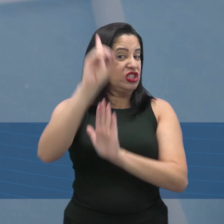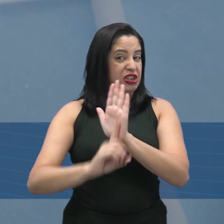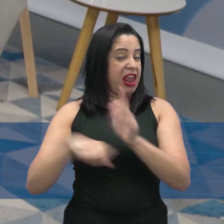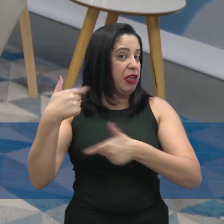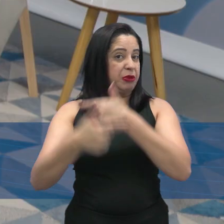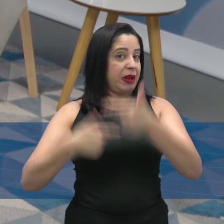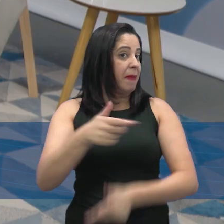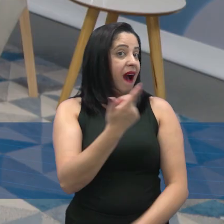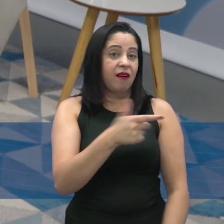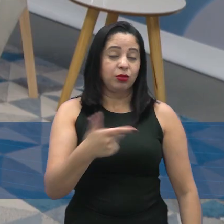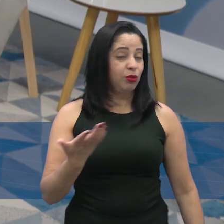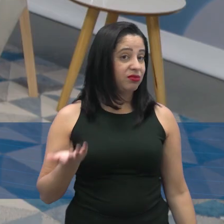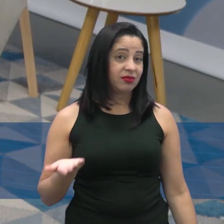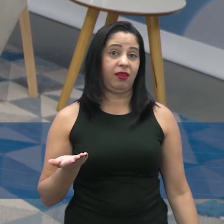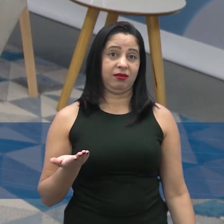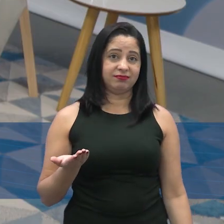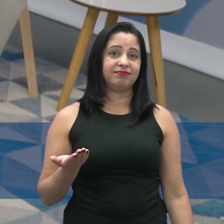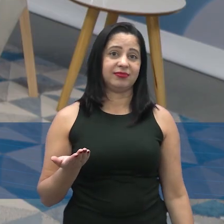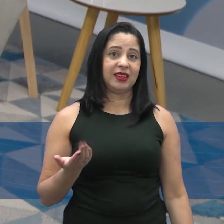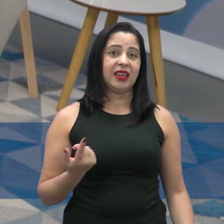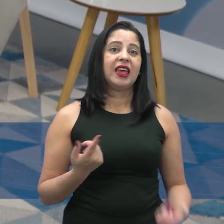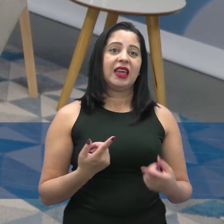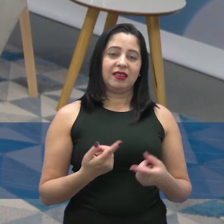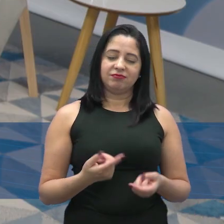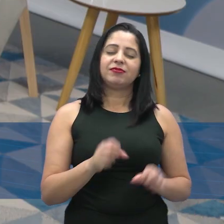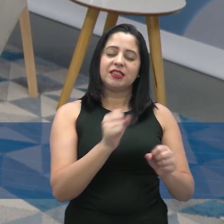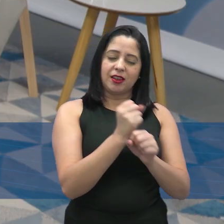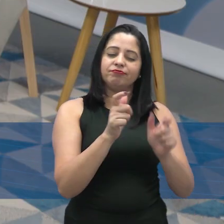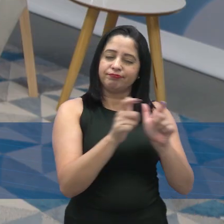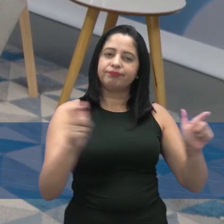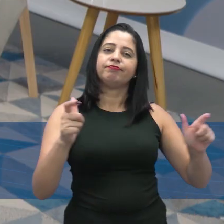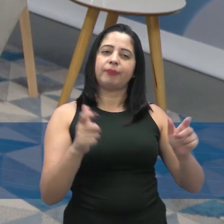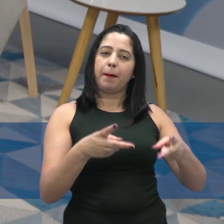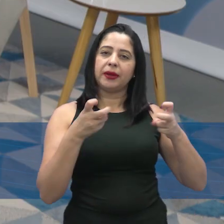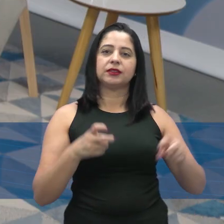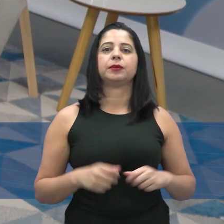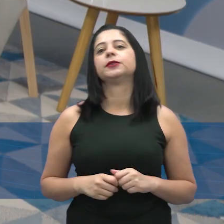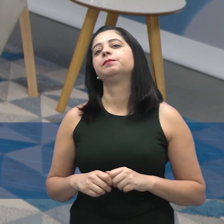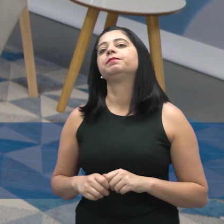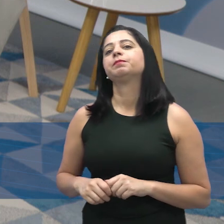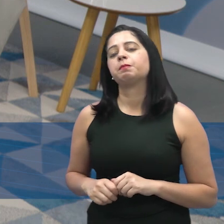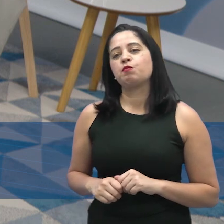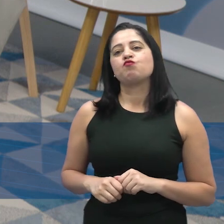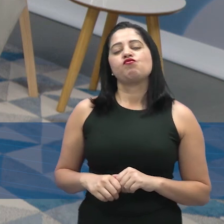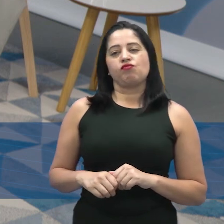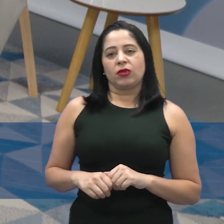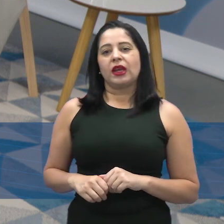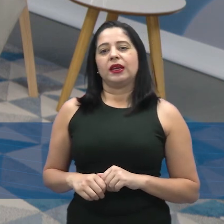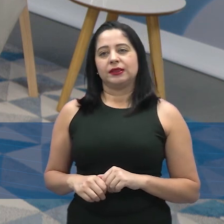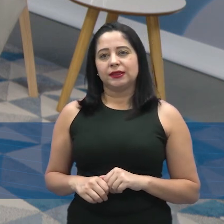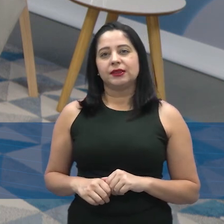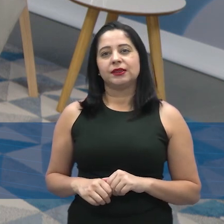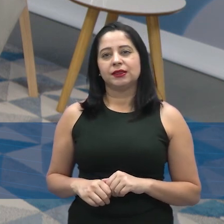trabalhistas, né, que é uma coisa que também nos últimos anos cresceu bastante. A precarização do